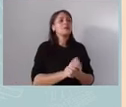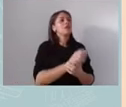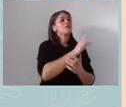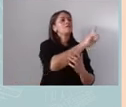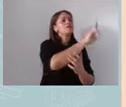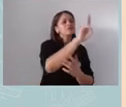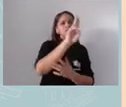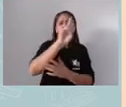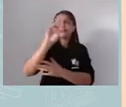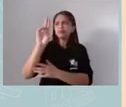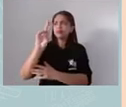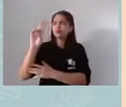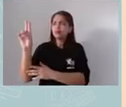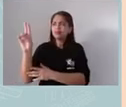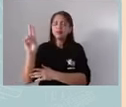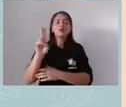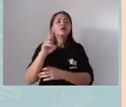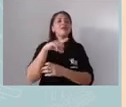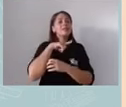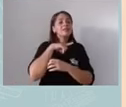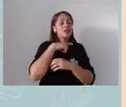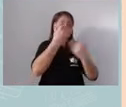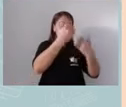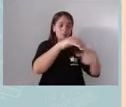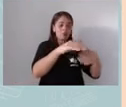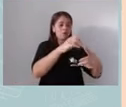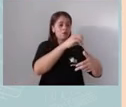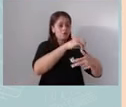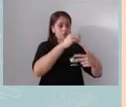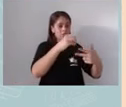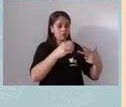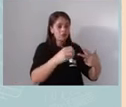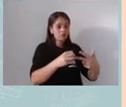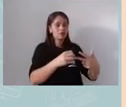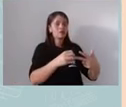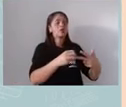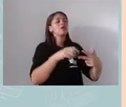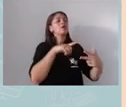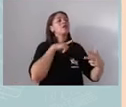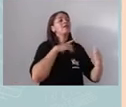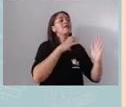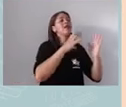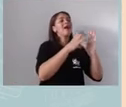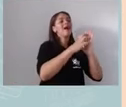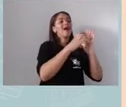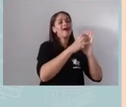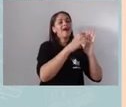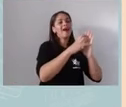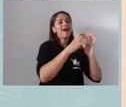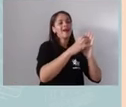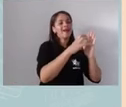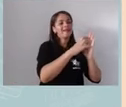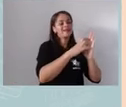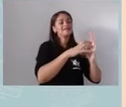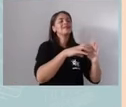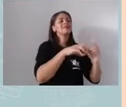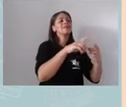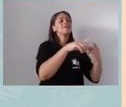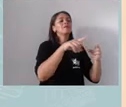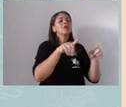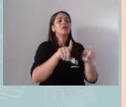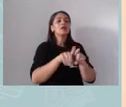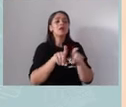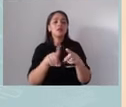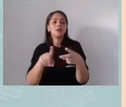caem muito nas provas, principalmente no Enem, tá? AIDS e as arboviroses, que são justamente